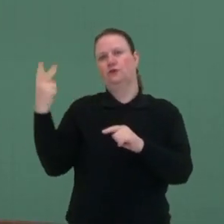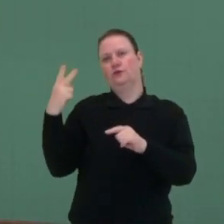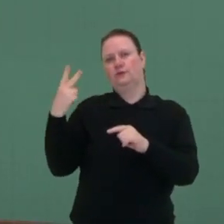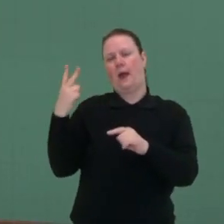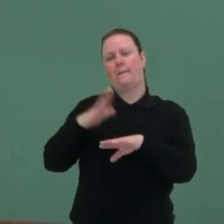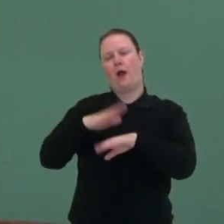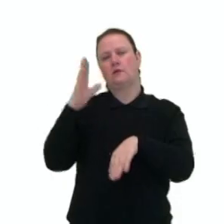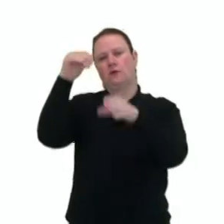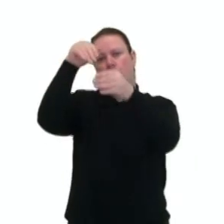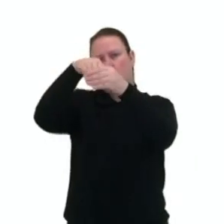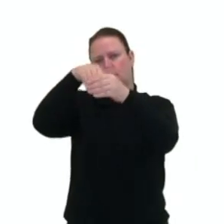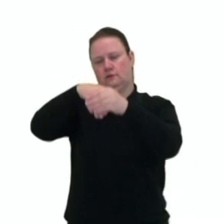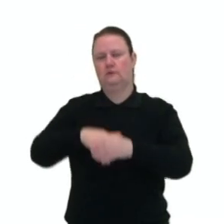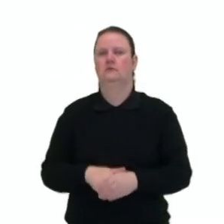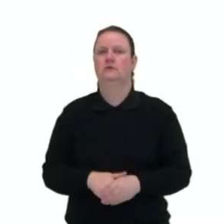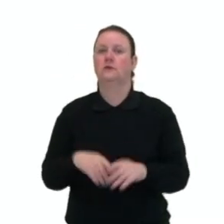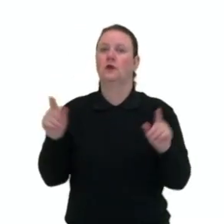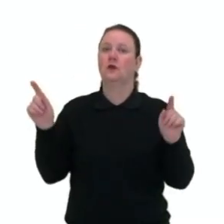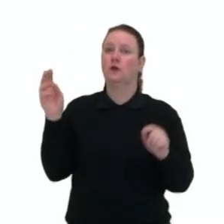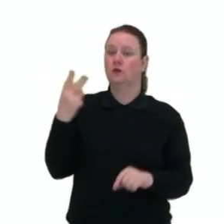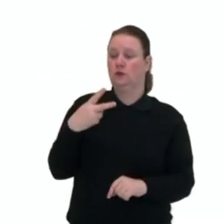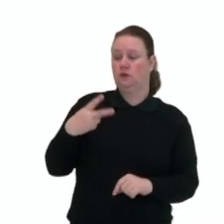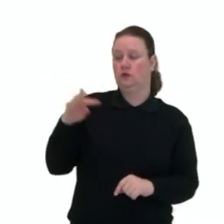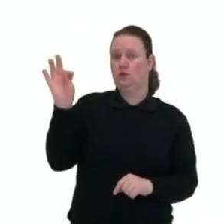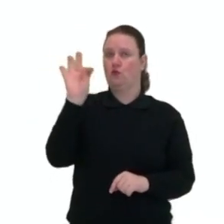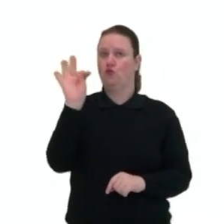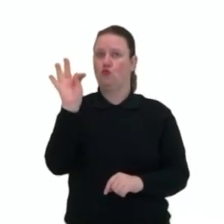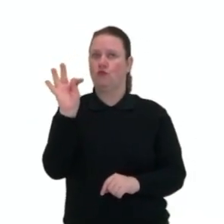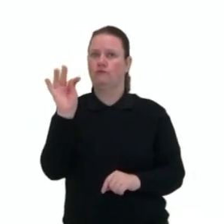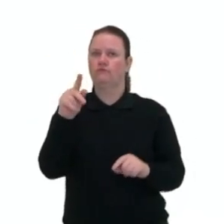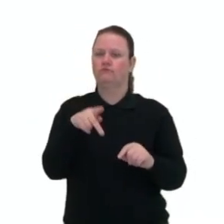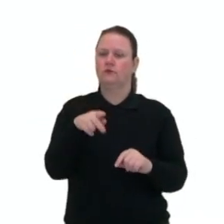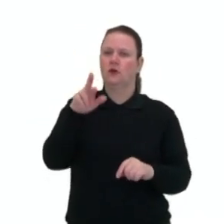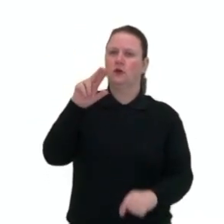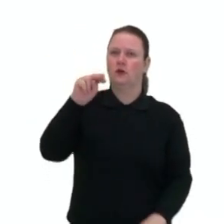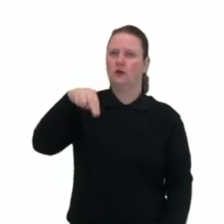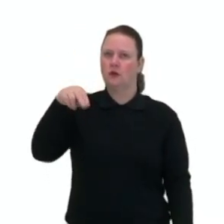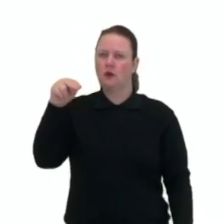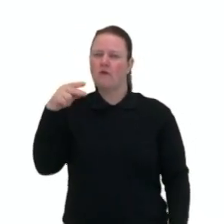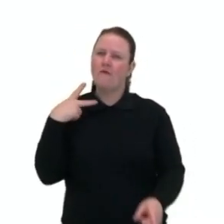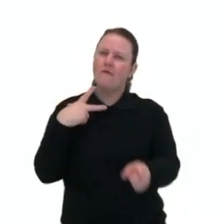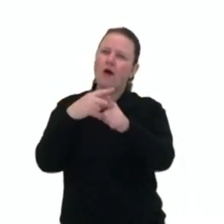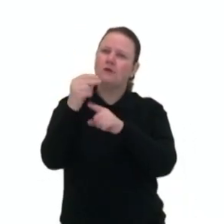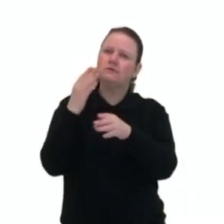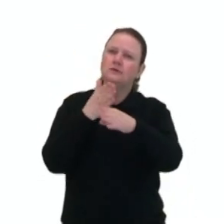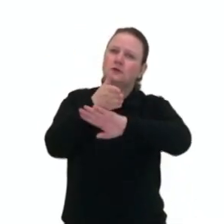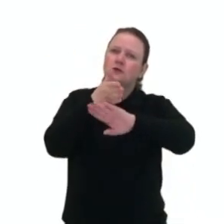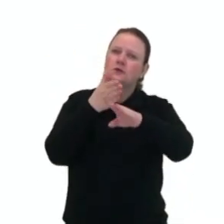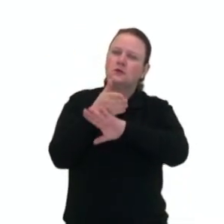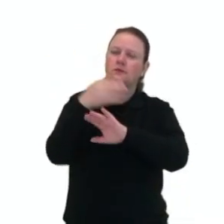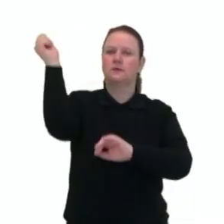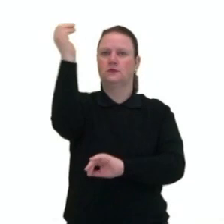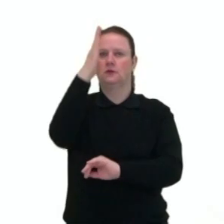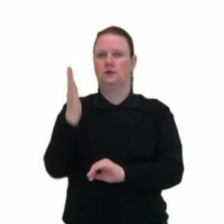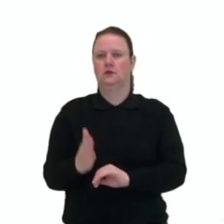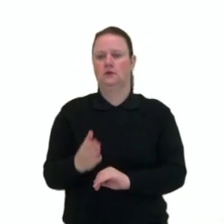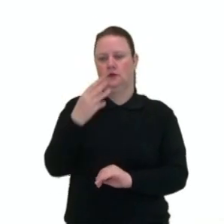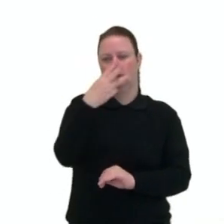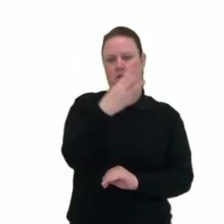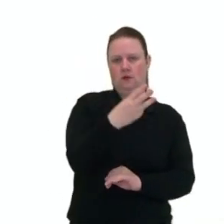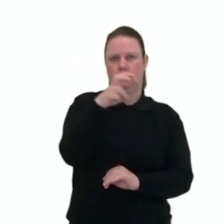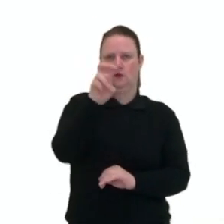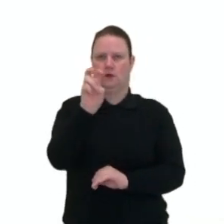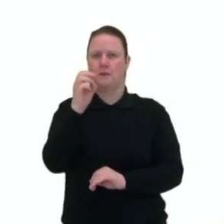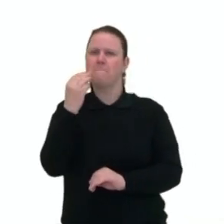No segundo turno, Fernando Collor de Mello, do PRN, venceu Luiz Inácio Lula da Silva, do PT, com